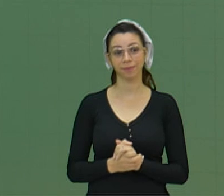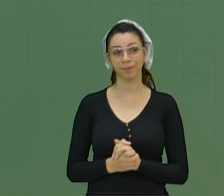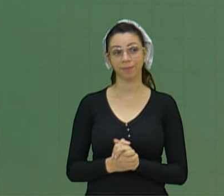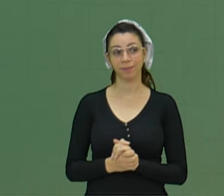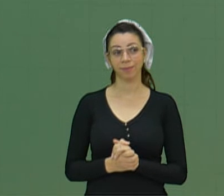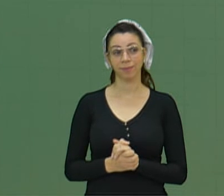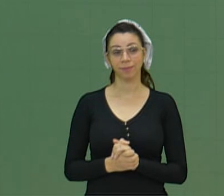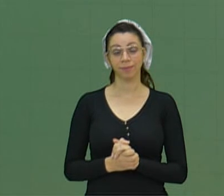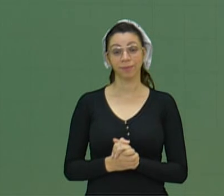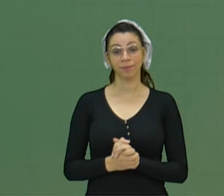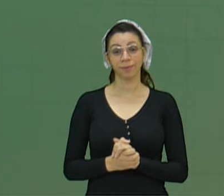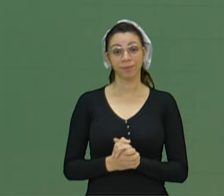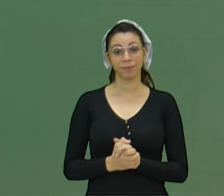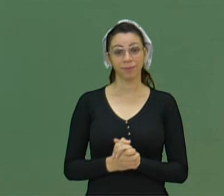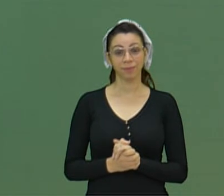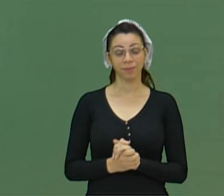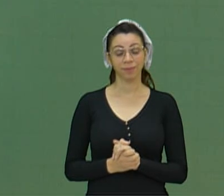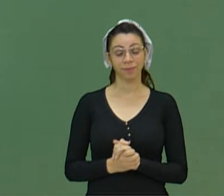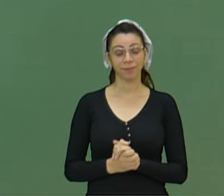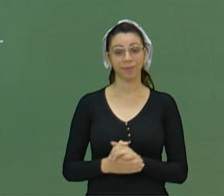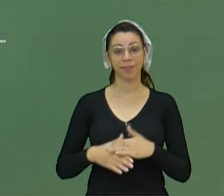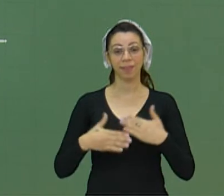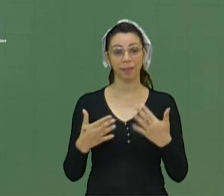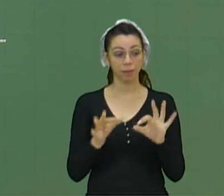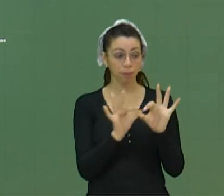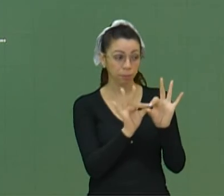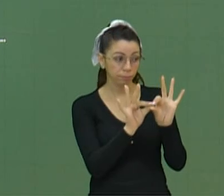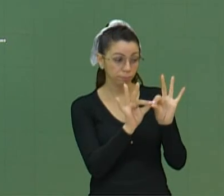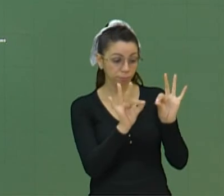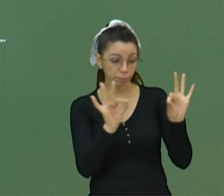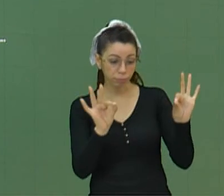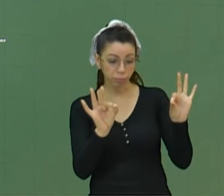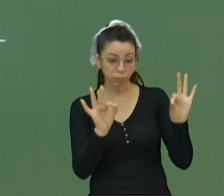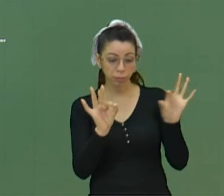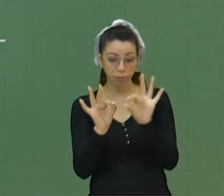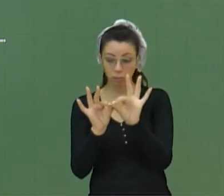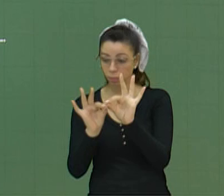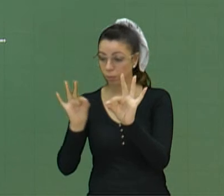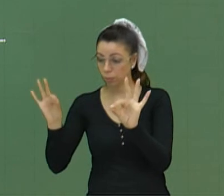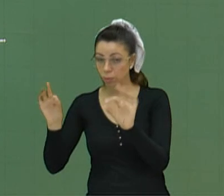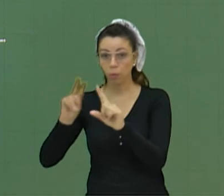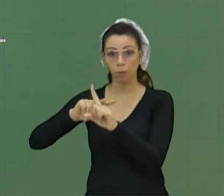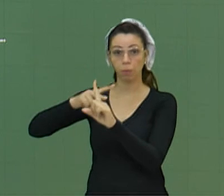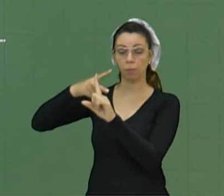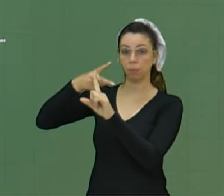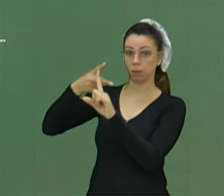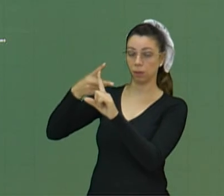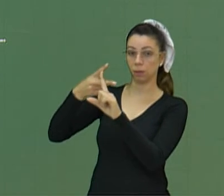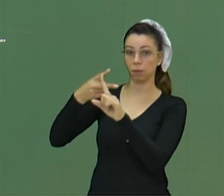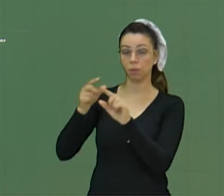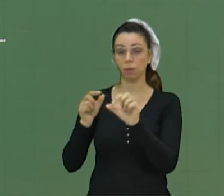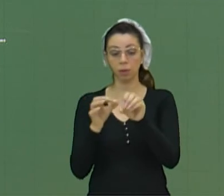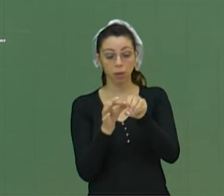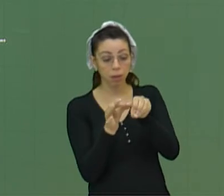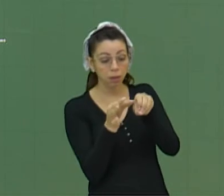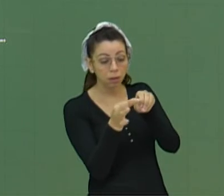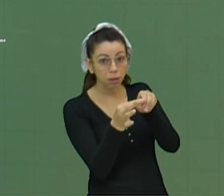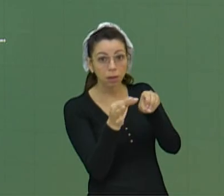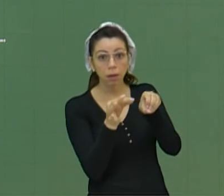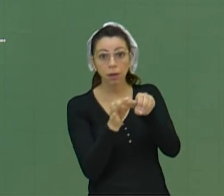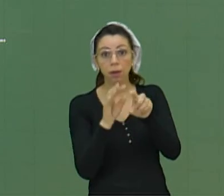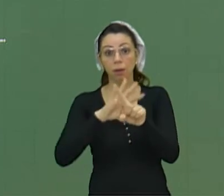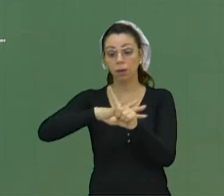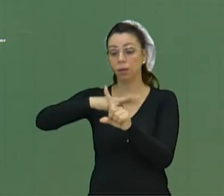Então, duplicando o comprimento, quadriplicando a área, a resistência vai reduzir